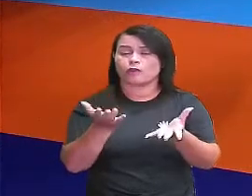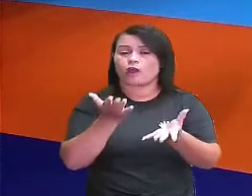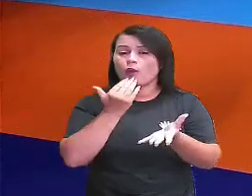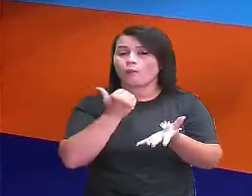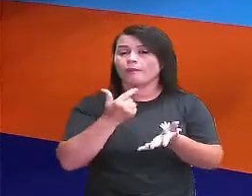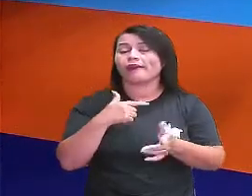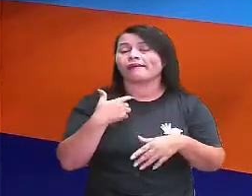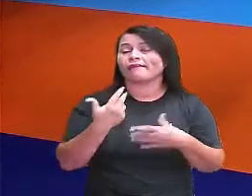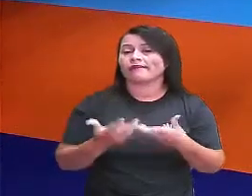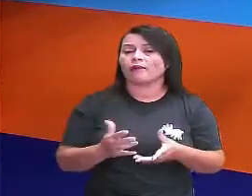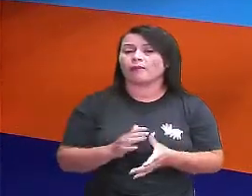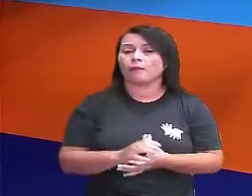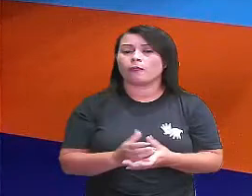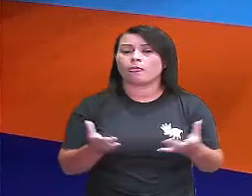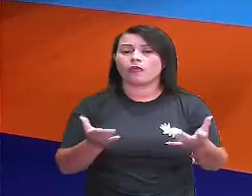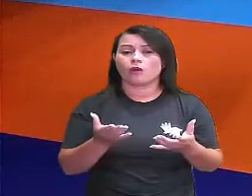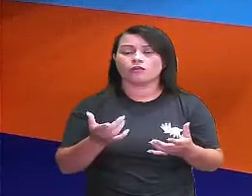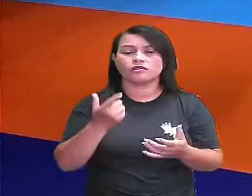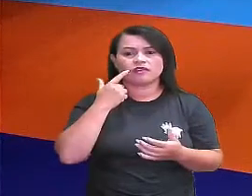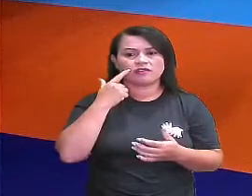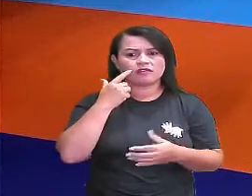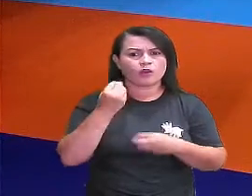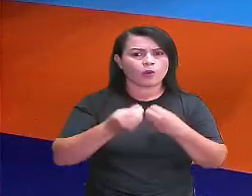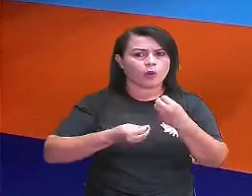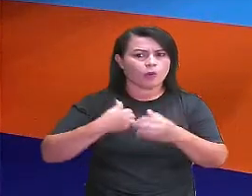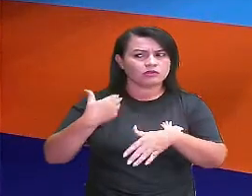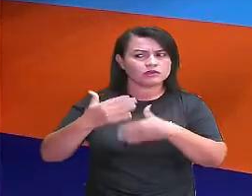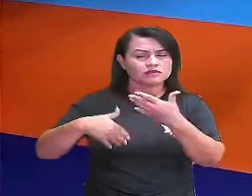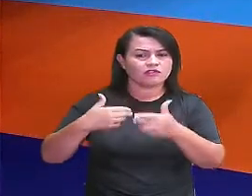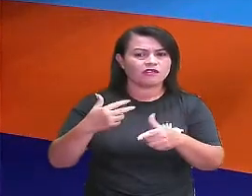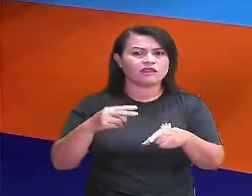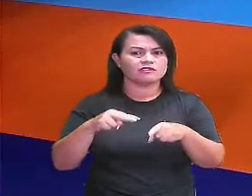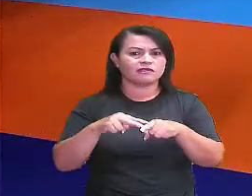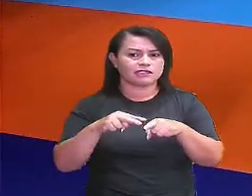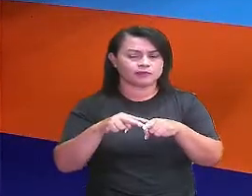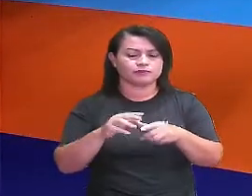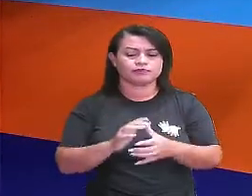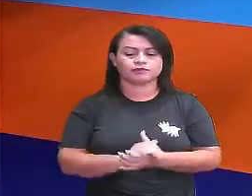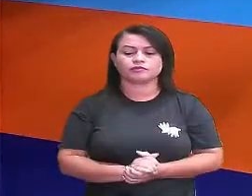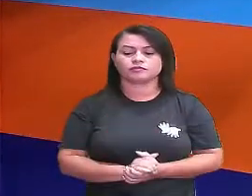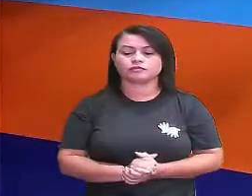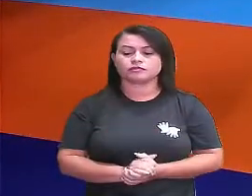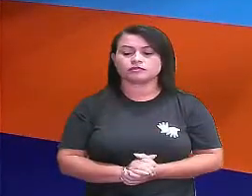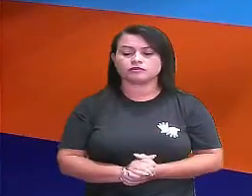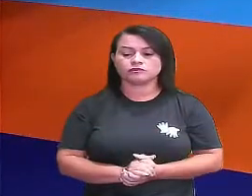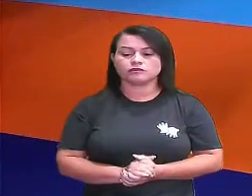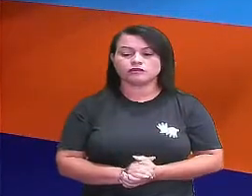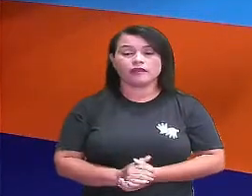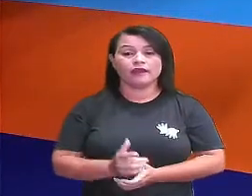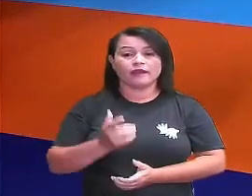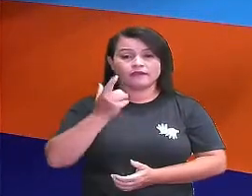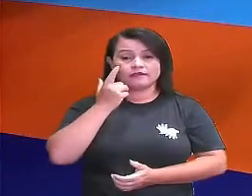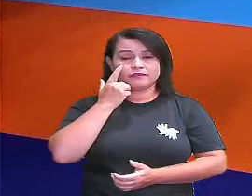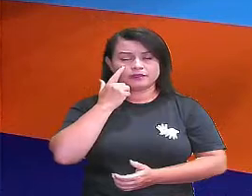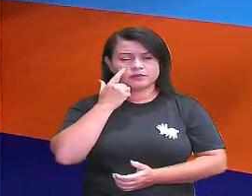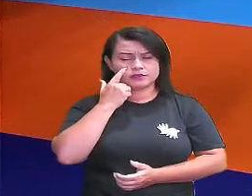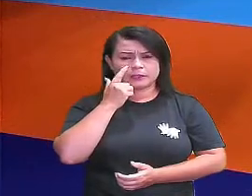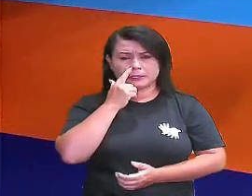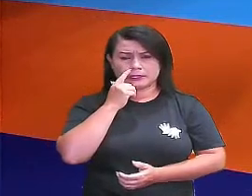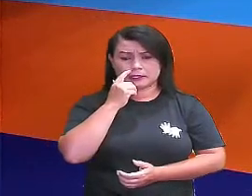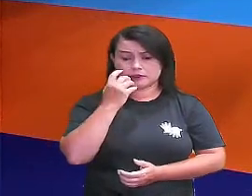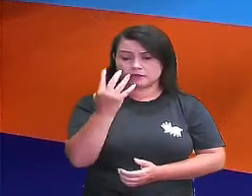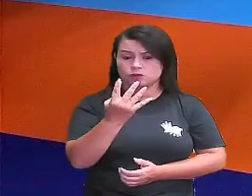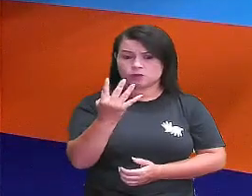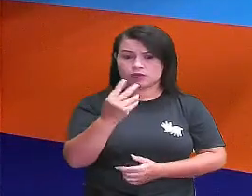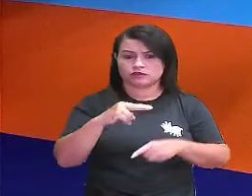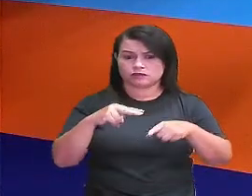gente vai e desenvolve essa fração, pelo menos em sua escrita. Ó, vemos que das 4 fatias